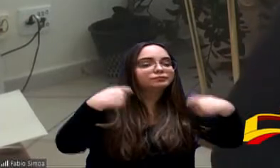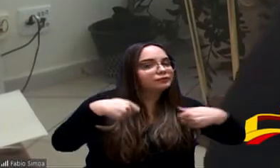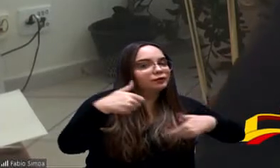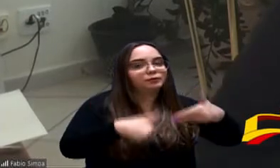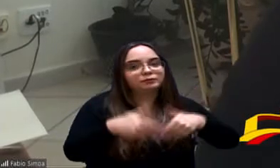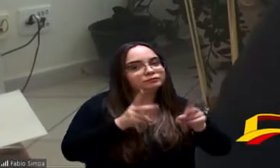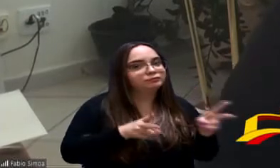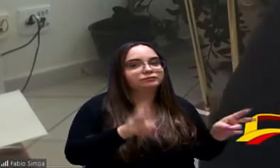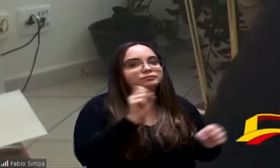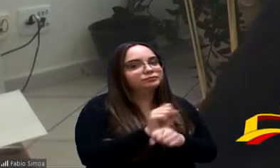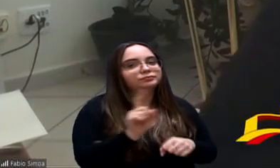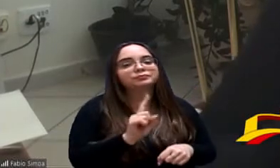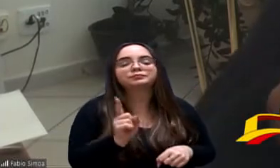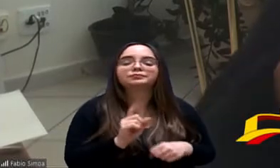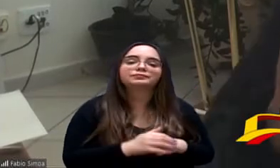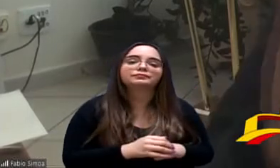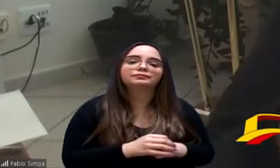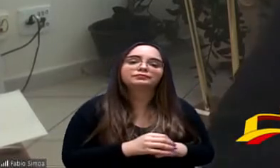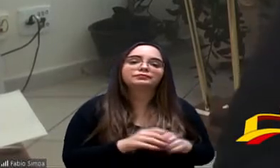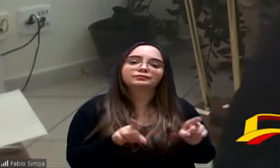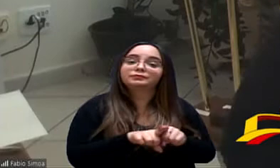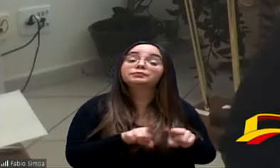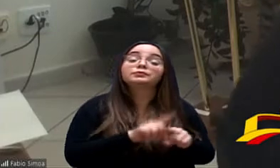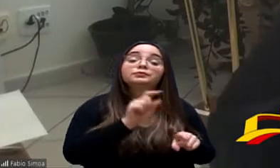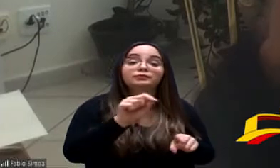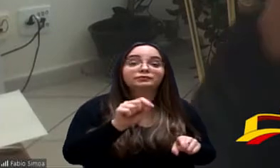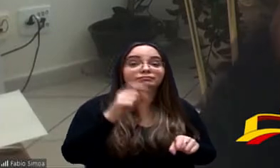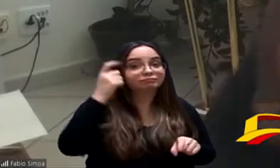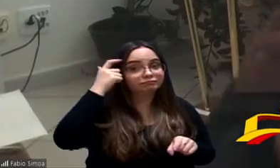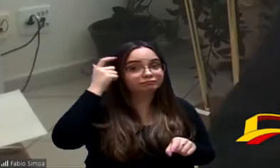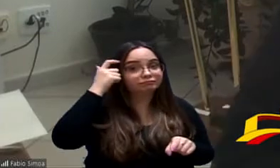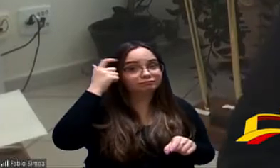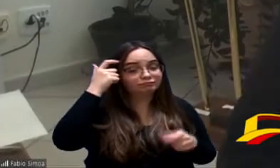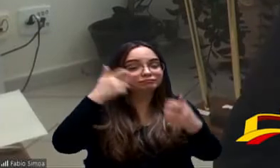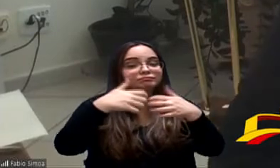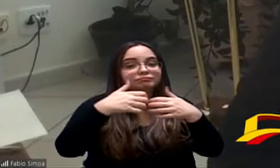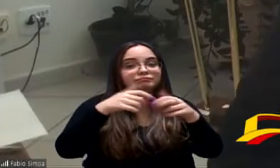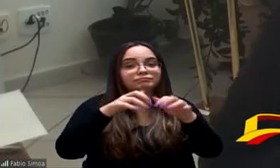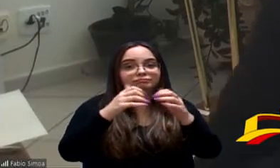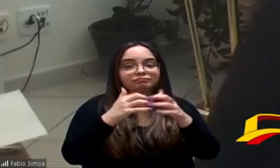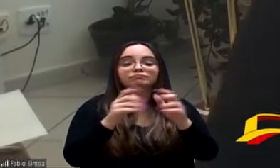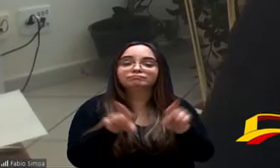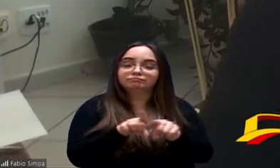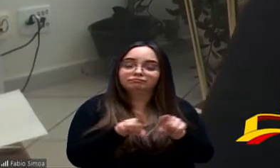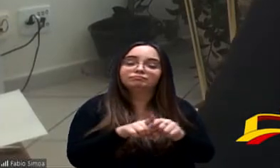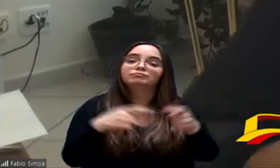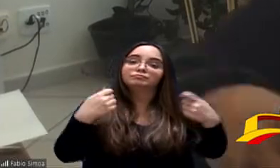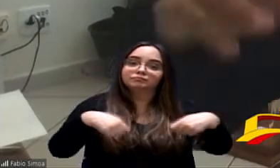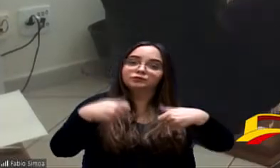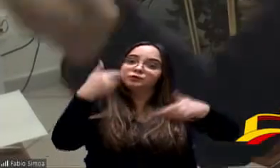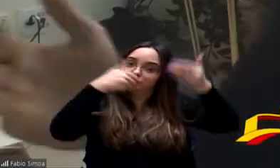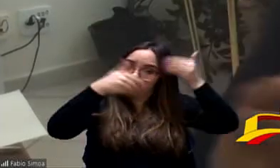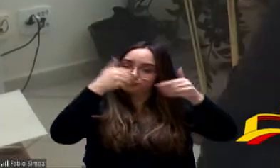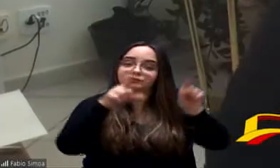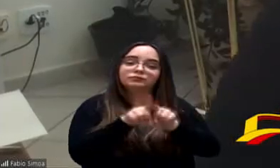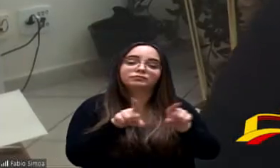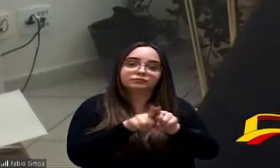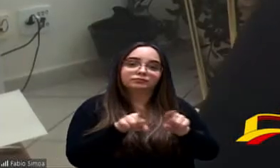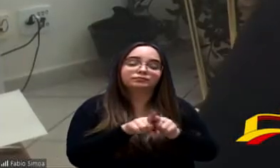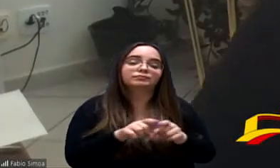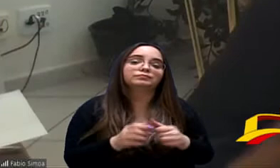a psicologia também, a questão psicológica. Até então, eu estava vendo aqui o SESI também, em São Paulo, inaugurou. E quem sabe aqui, né, a gente